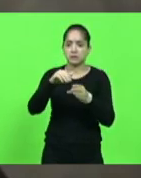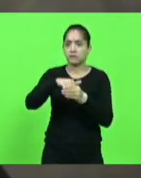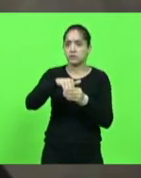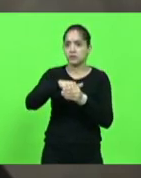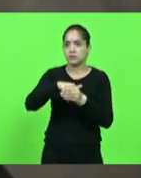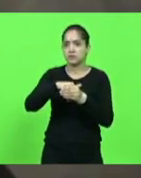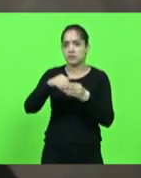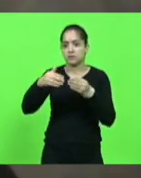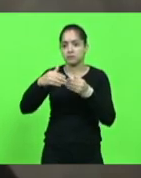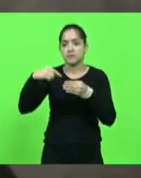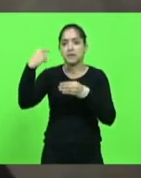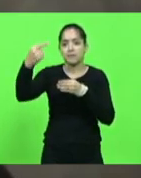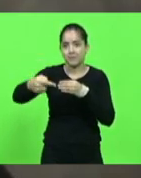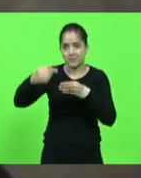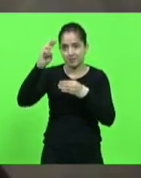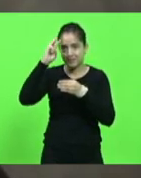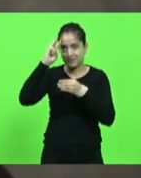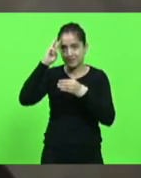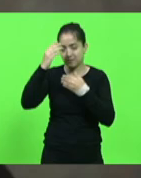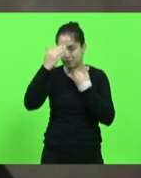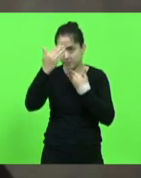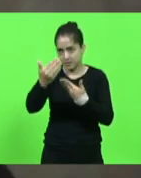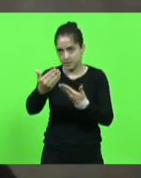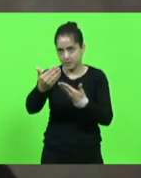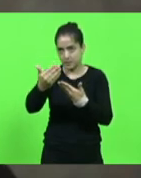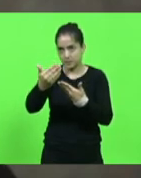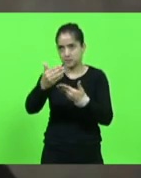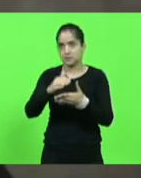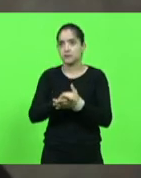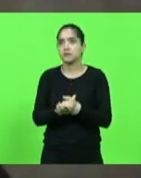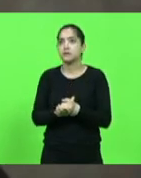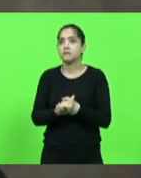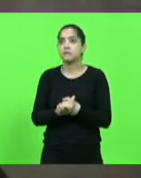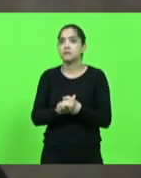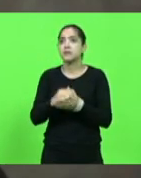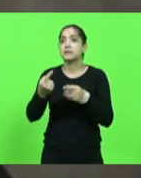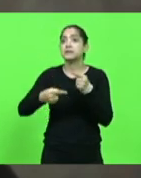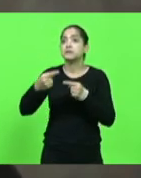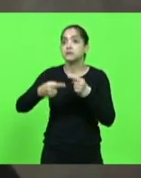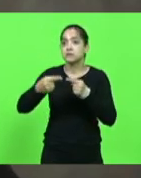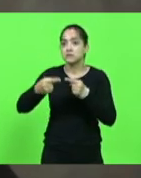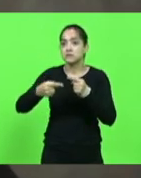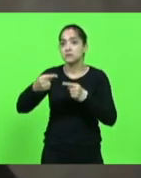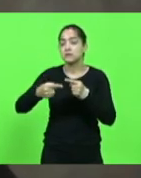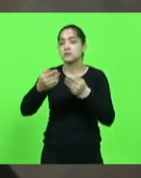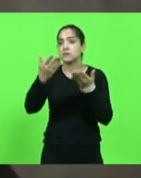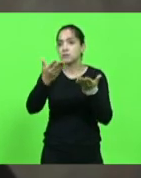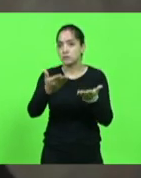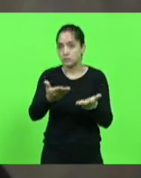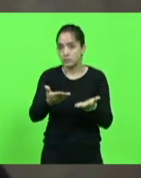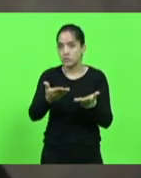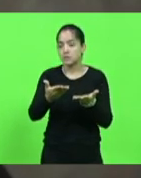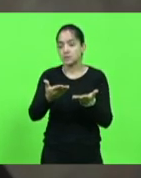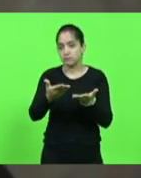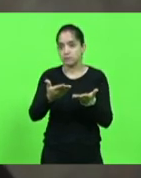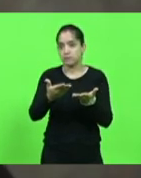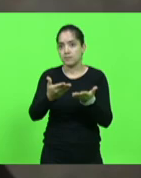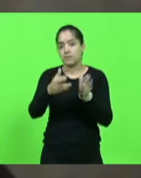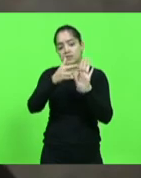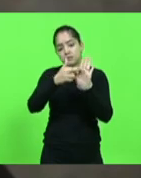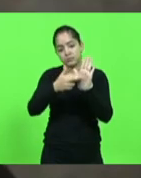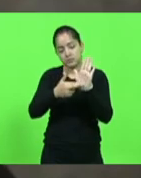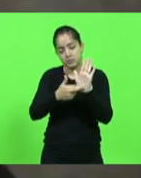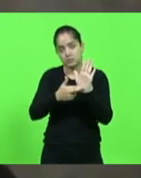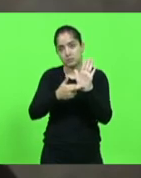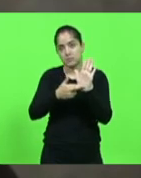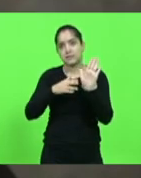na próxima terça-feira. Obrigado, presidente Berlanda. Segunda discussão que eu tenho com Vossa Excelência, mas discussão regimental. Sabe que